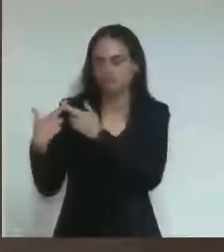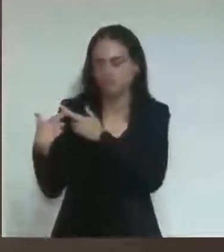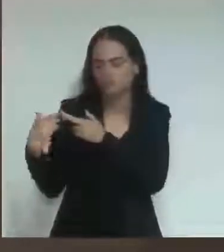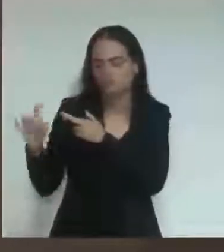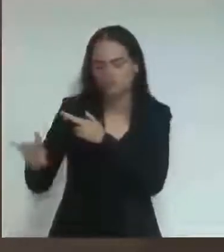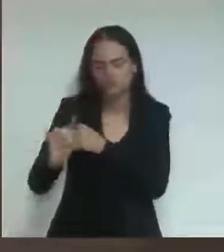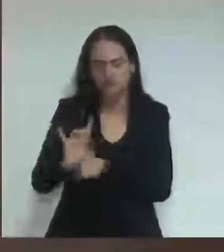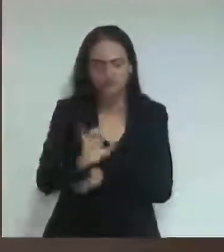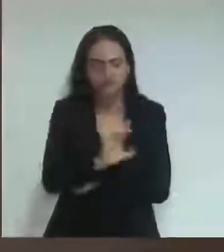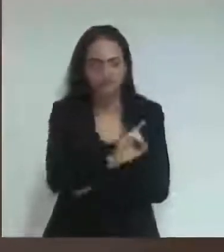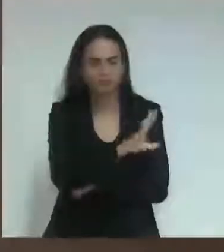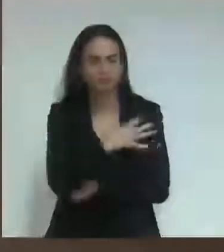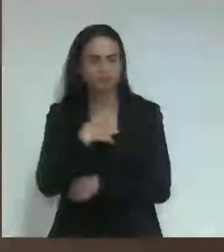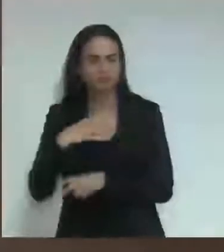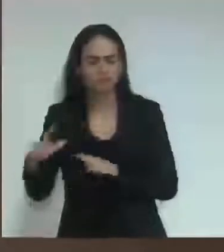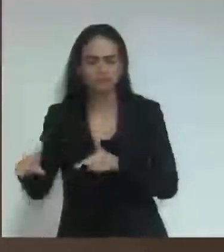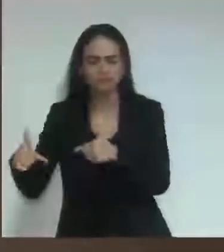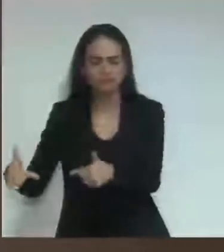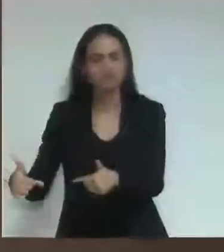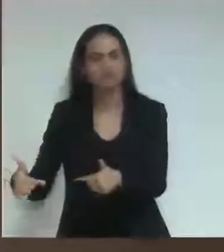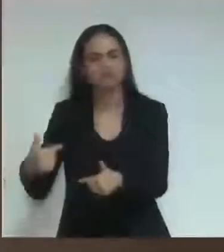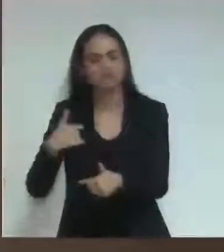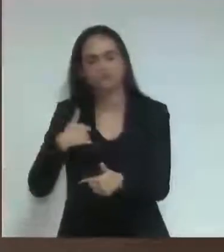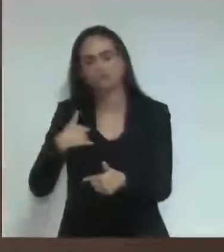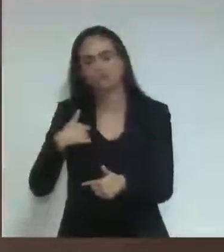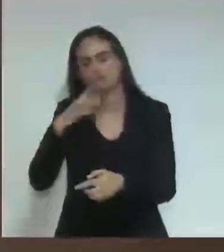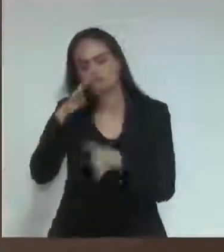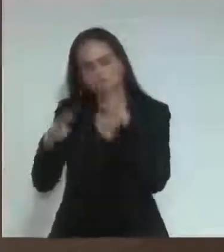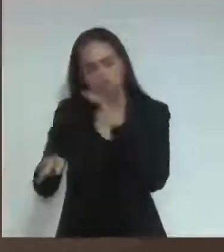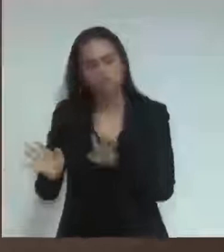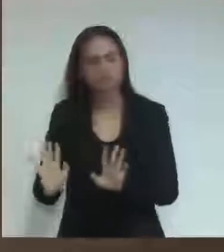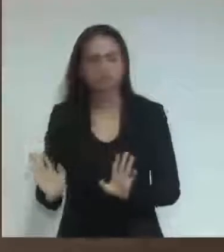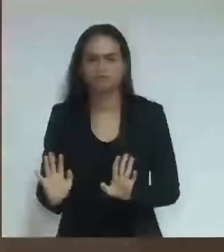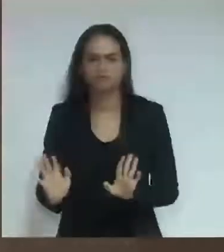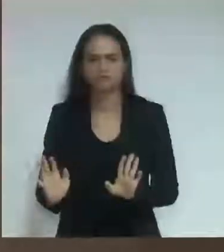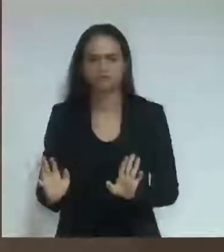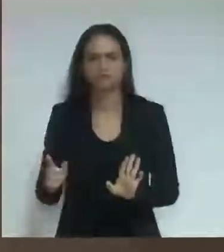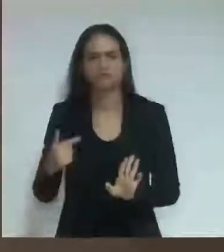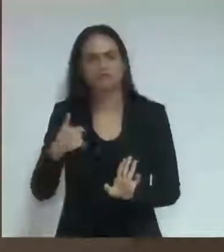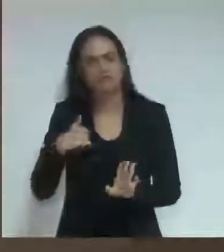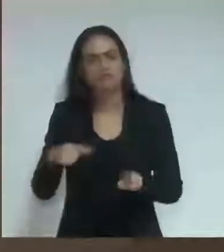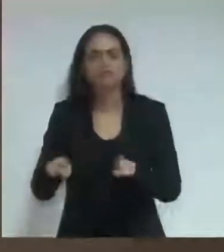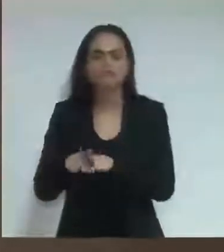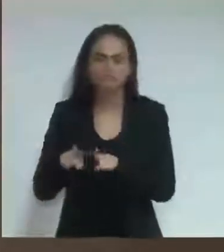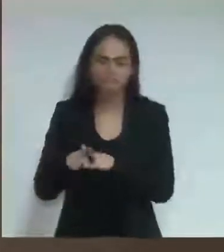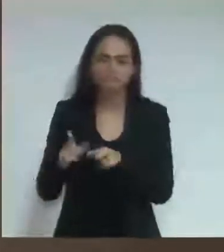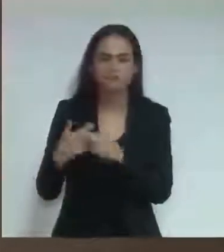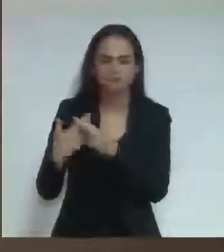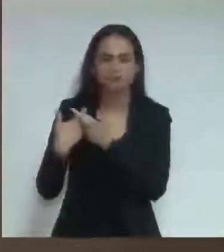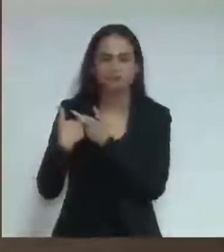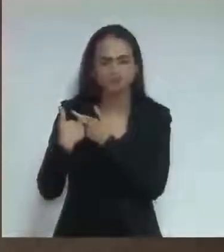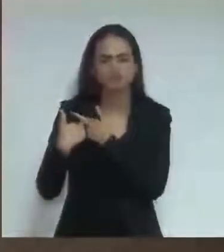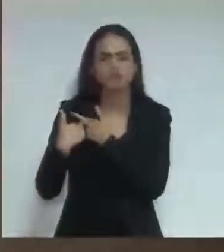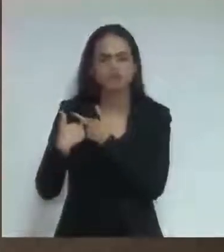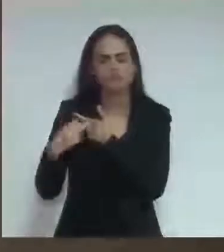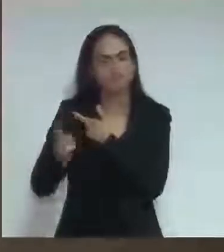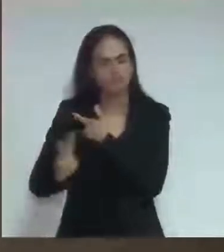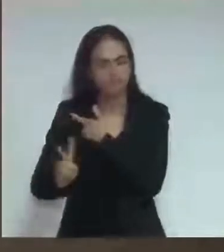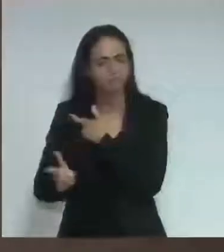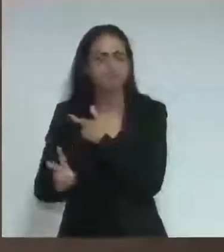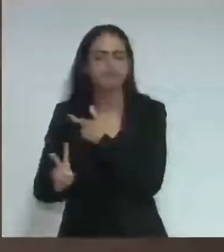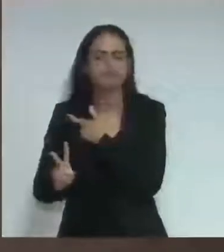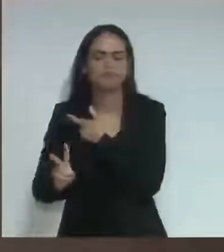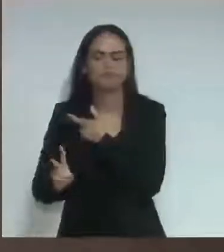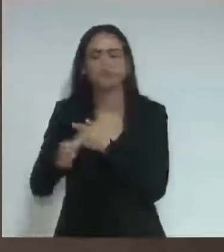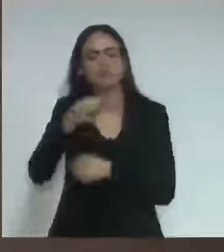as opiniões e os posicionamentos. Agora, eu nunca vou deixar também, na minha função, nunca mesmo, de falar o que penso,